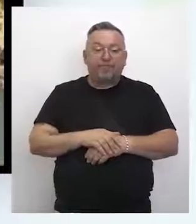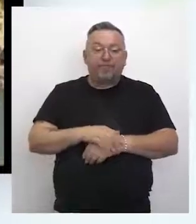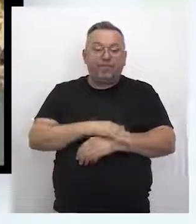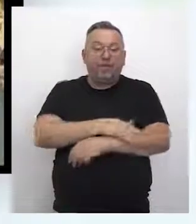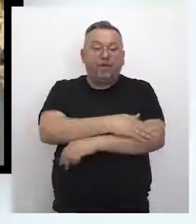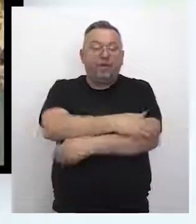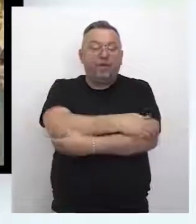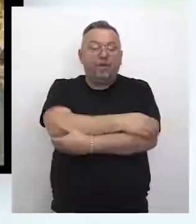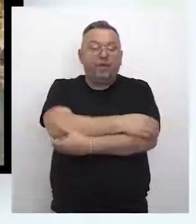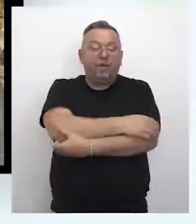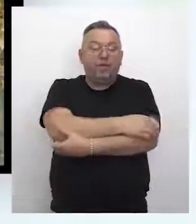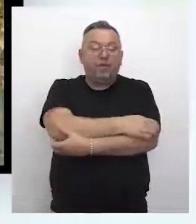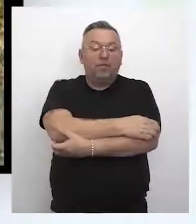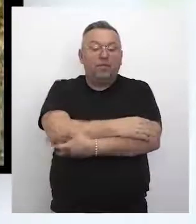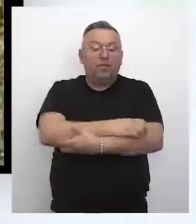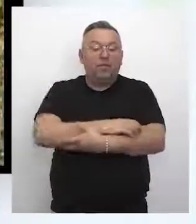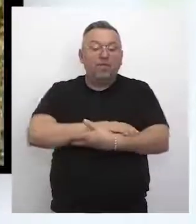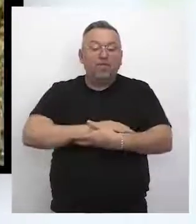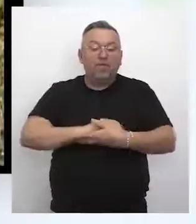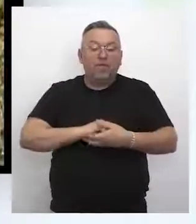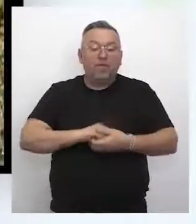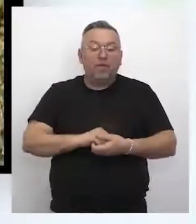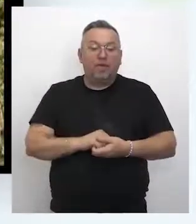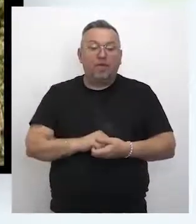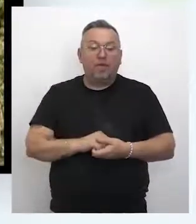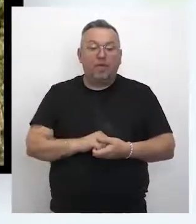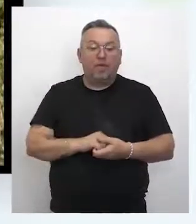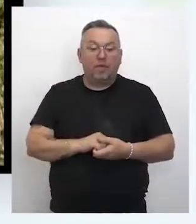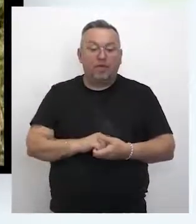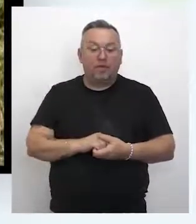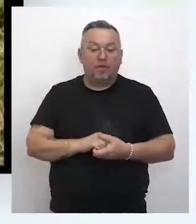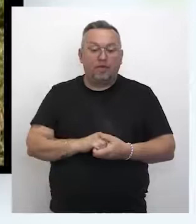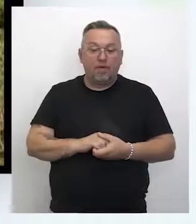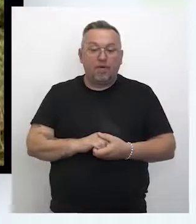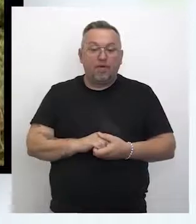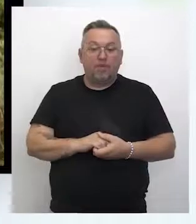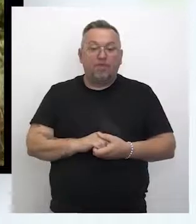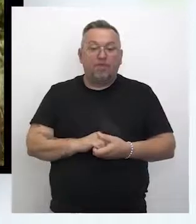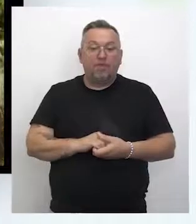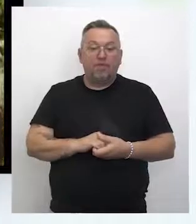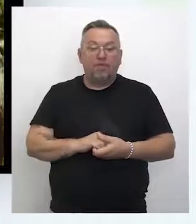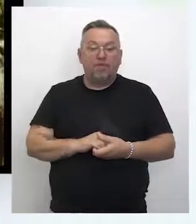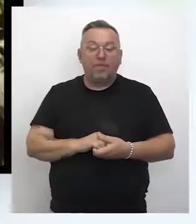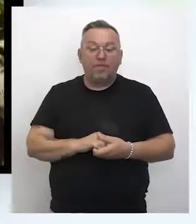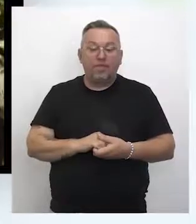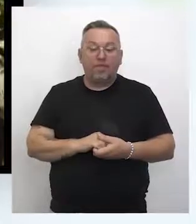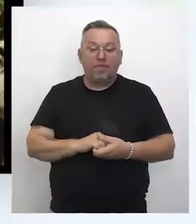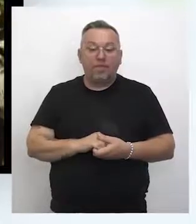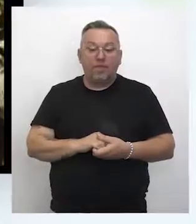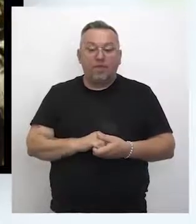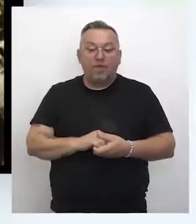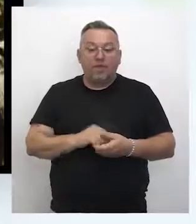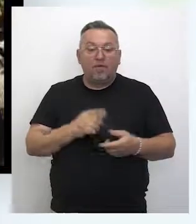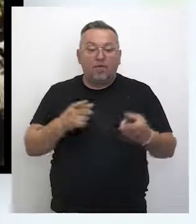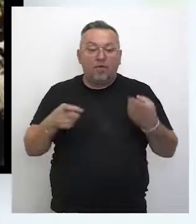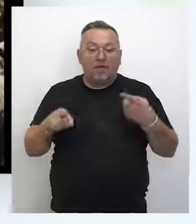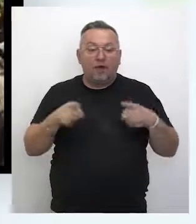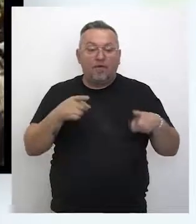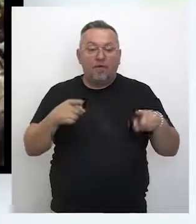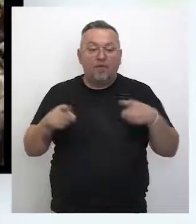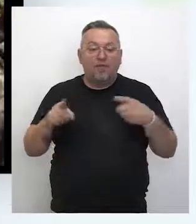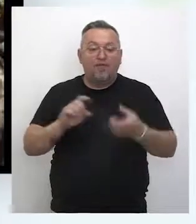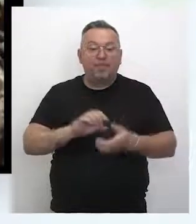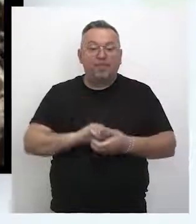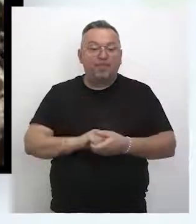das gangorras e o ribeirão do altar, um grande volume